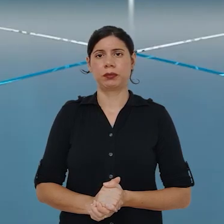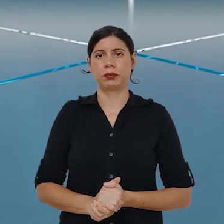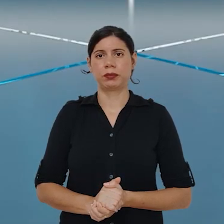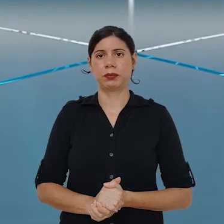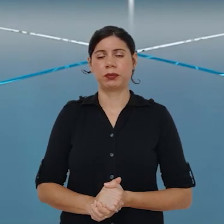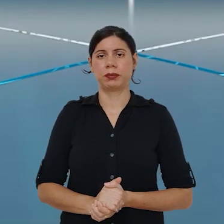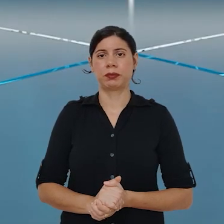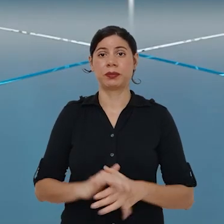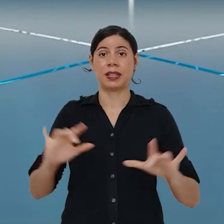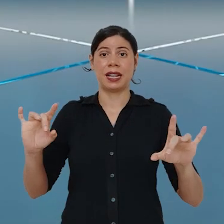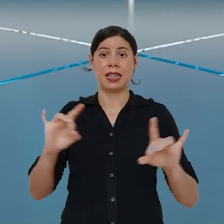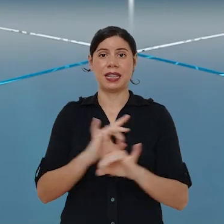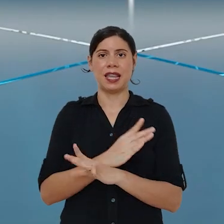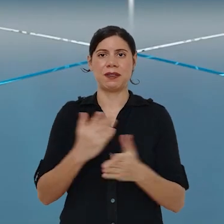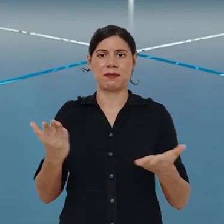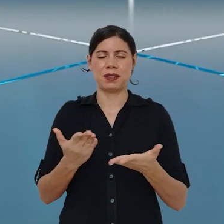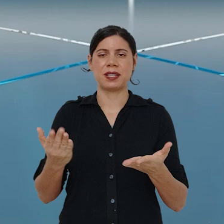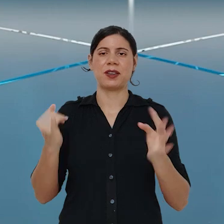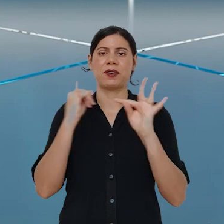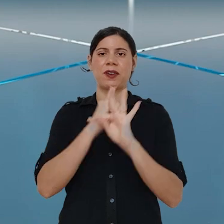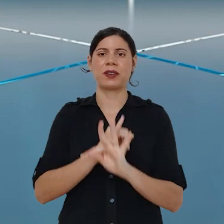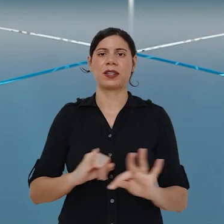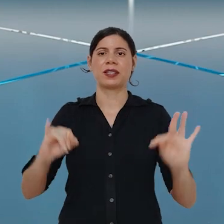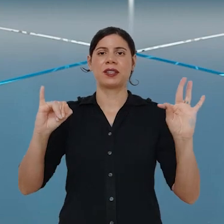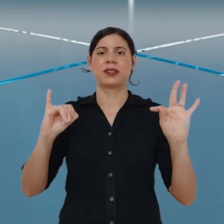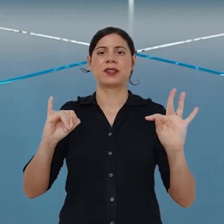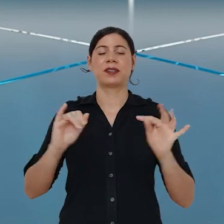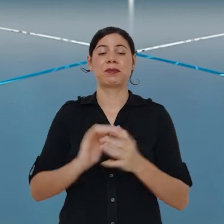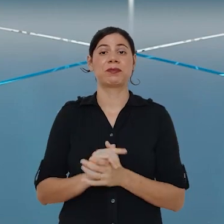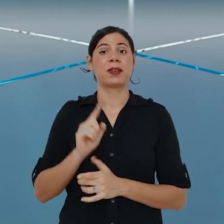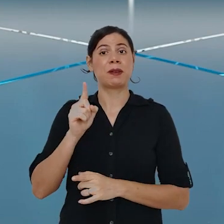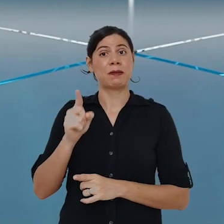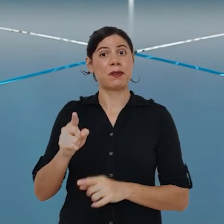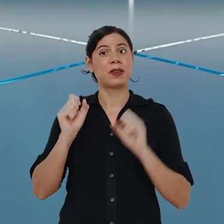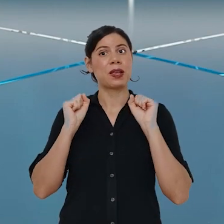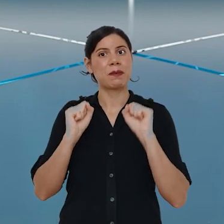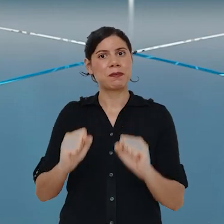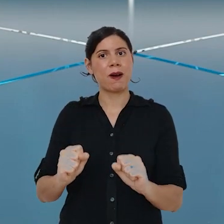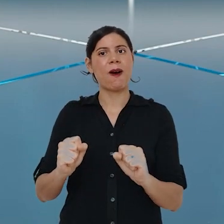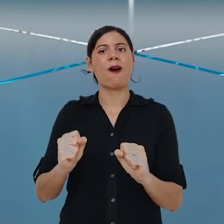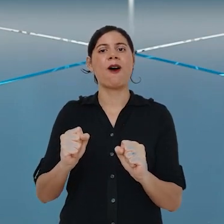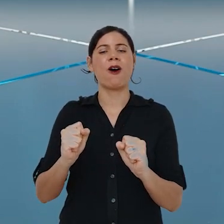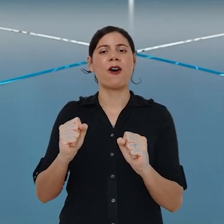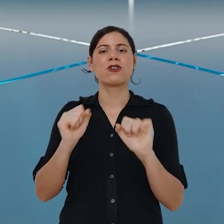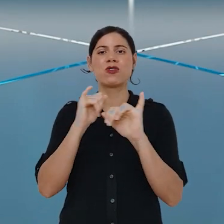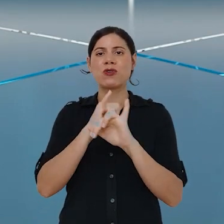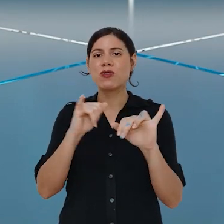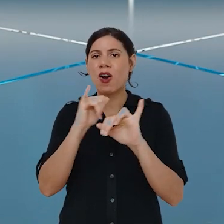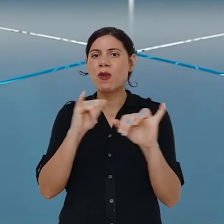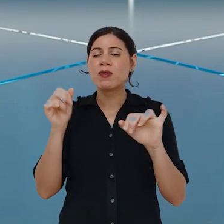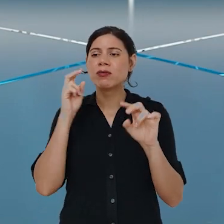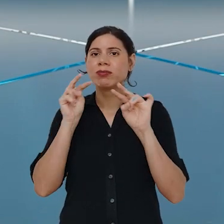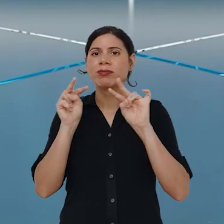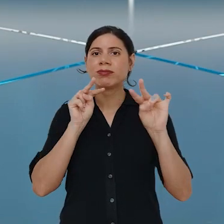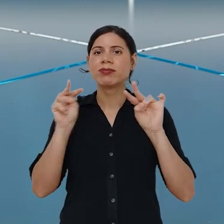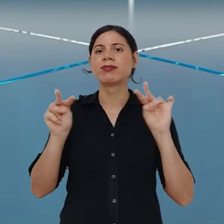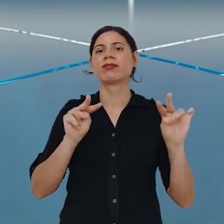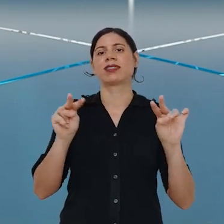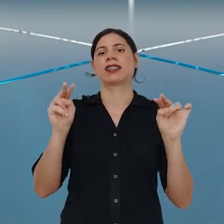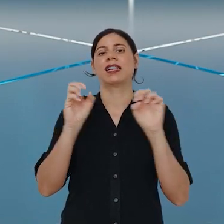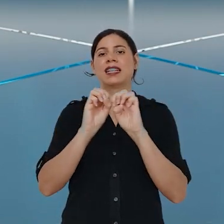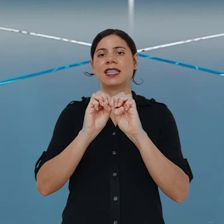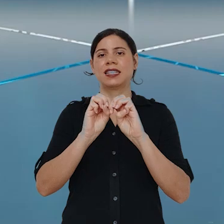Termina agora o Inteiro Teor, mas você pode continuar sabendo das novidades da Justiça Federal nas redes